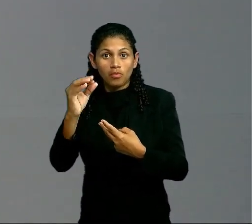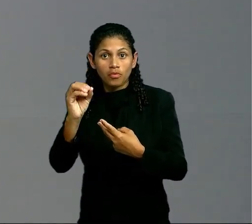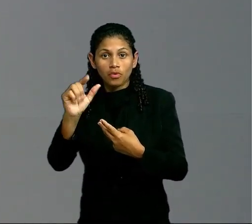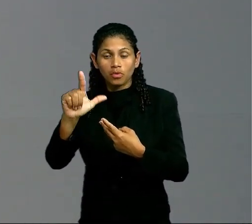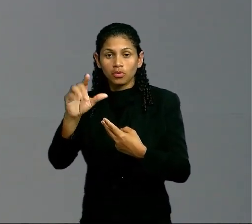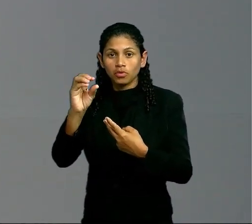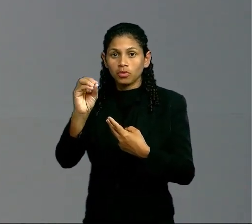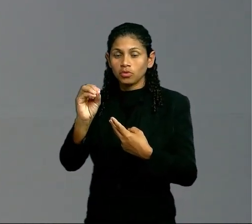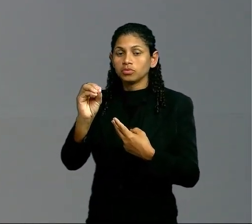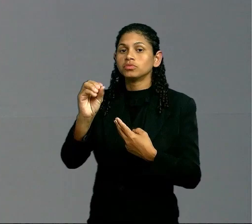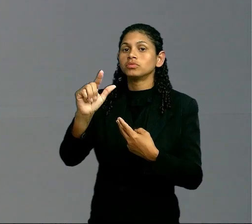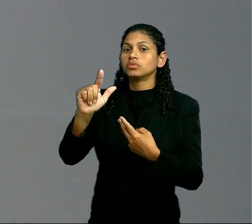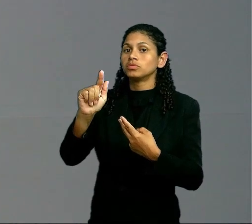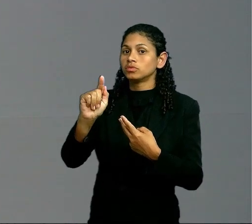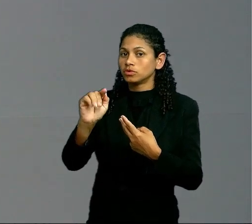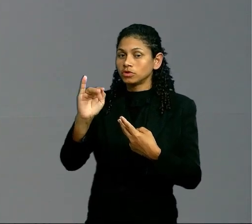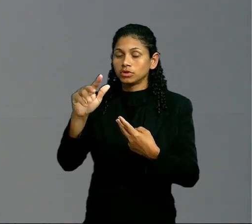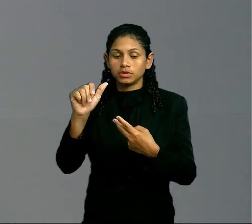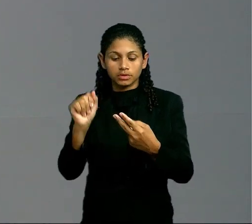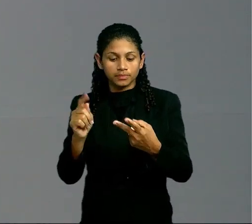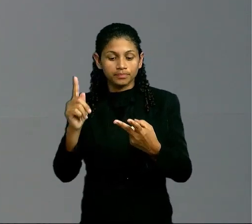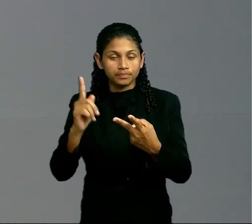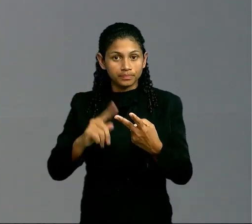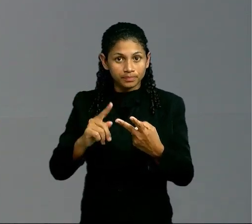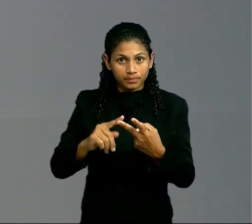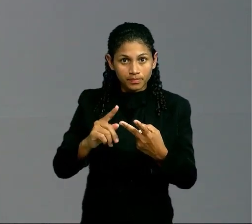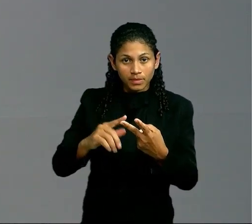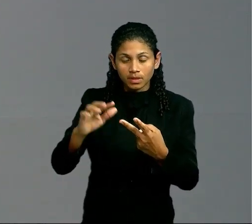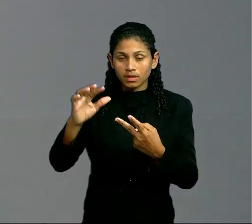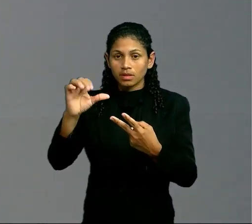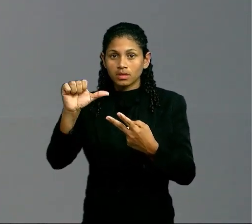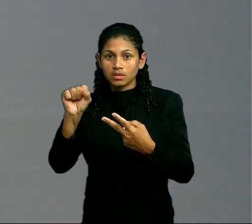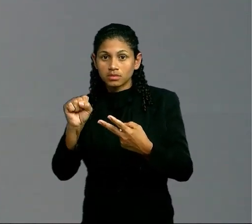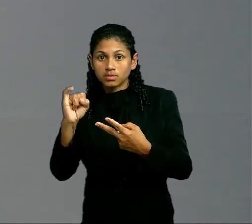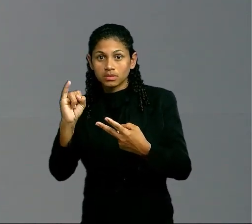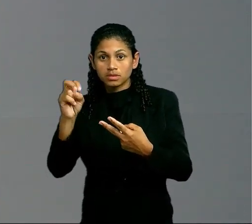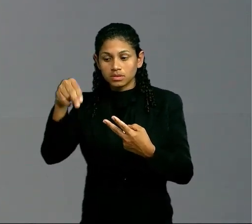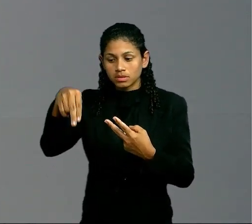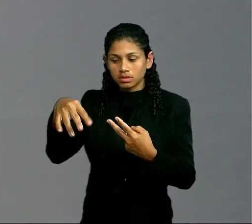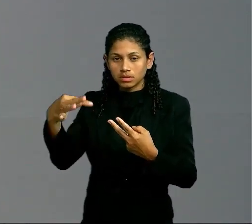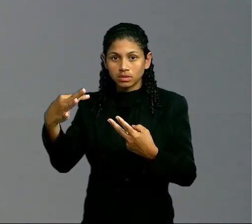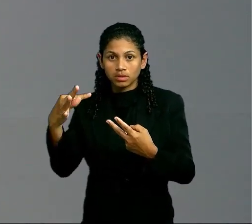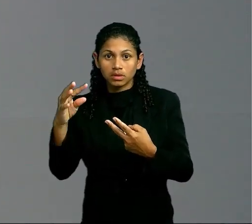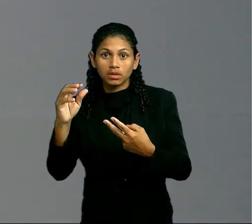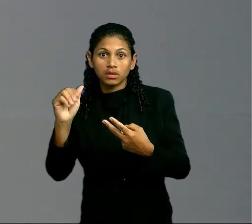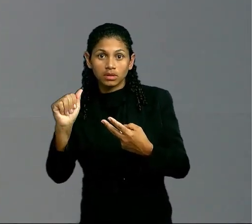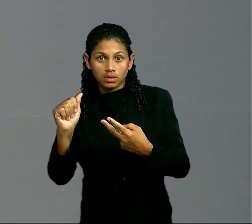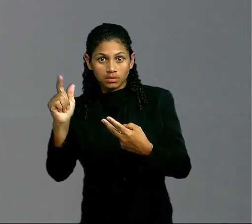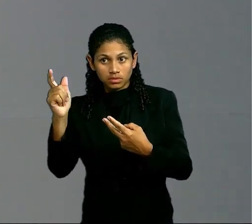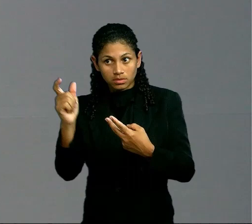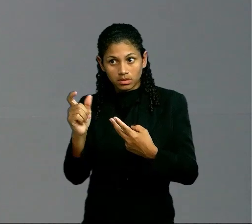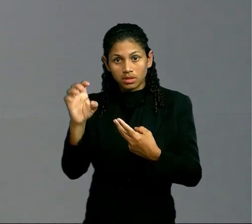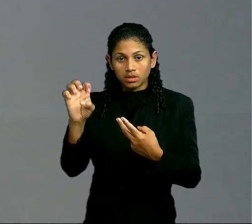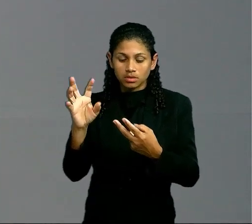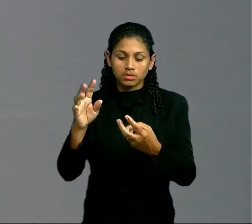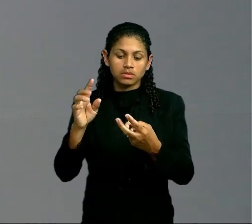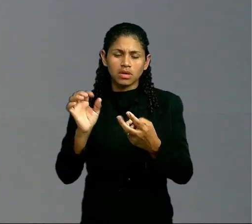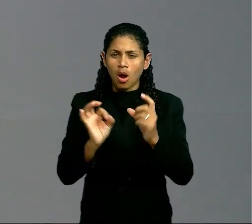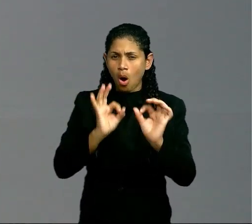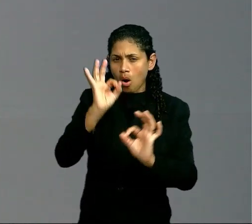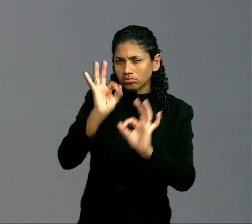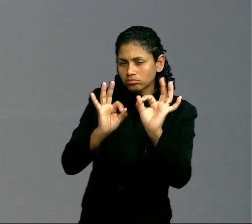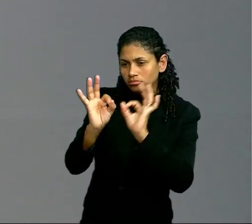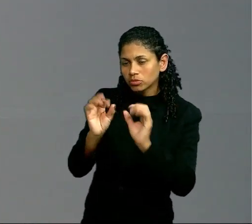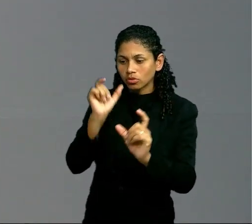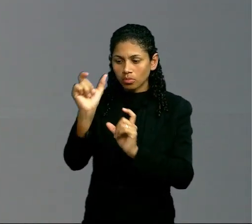agora, tem também a questão da sintaxe, que trata da organização das palavras